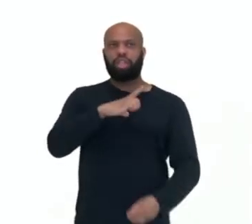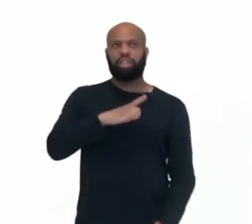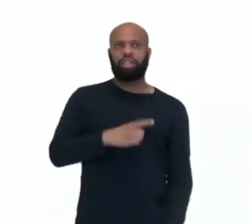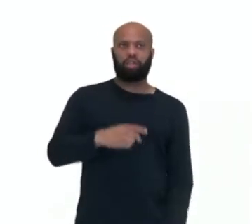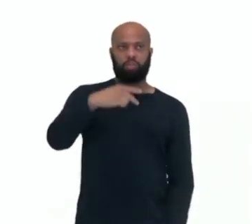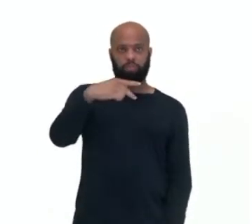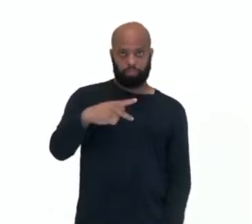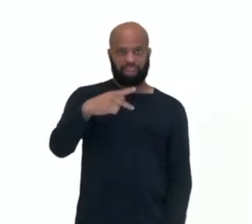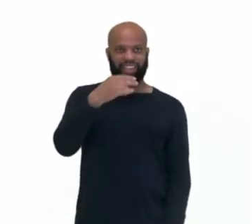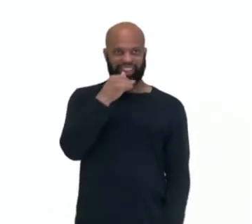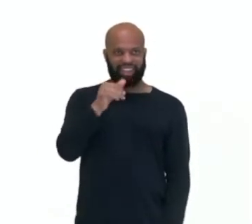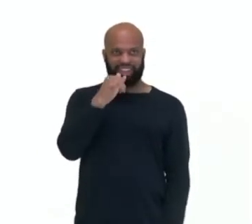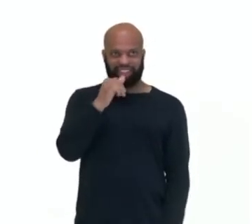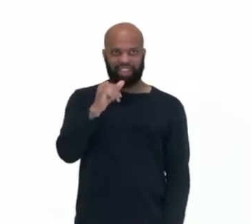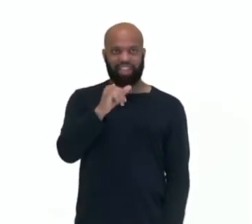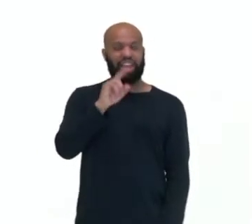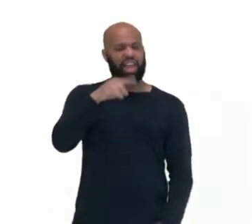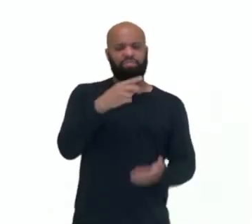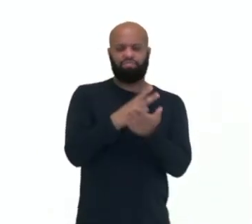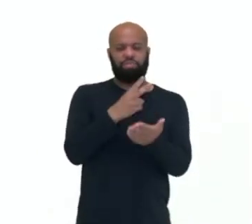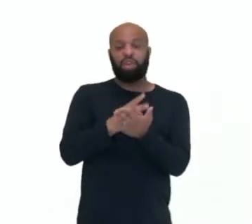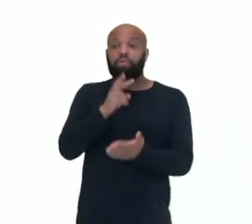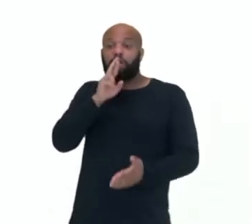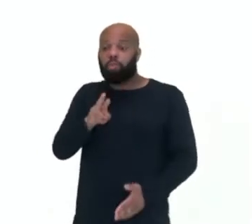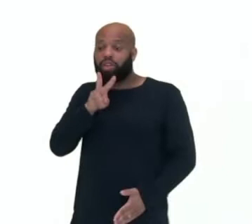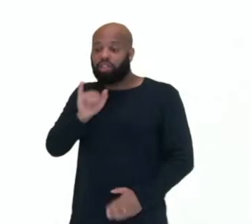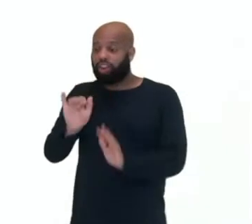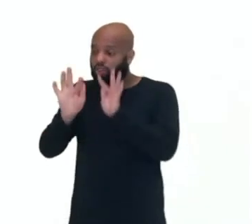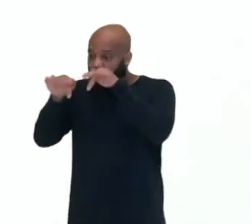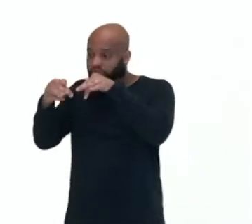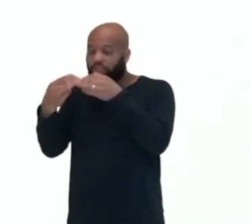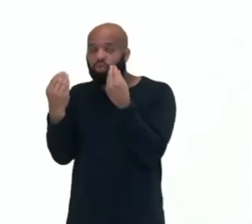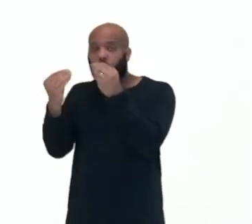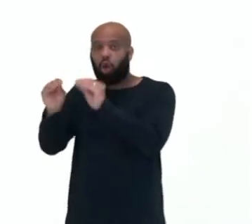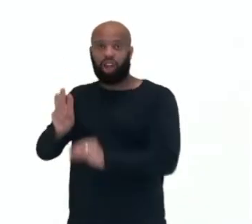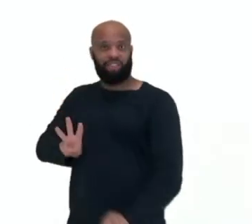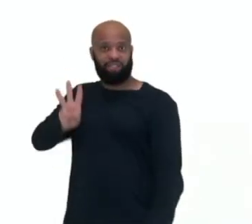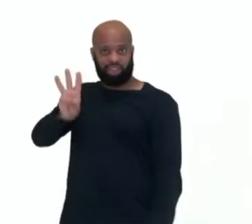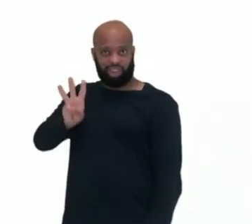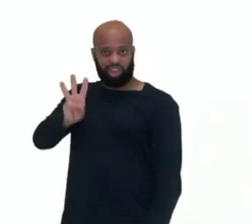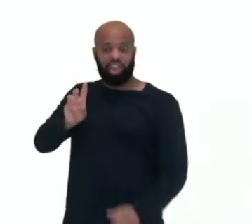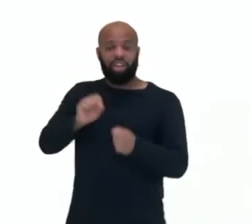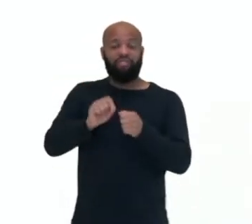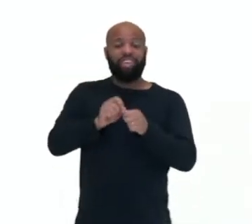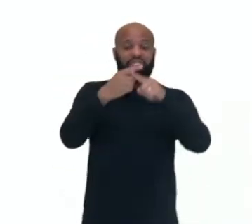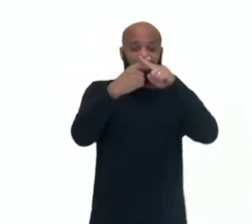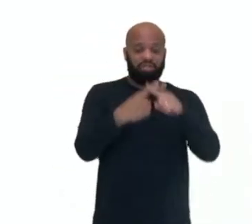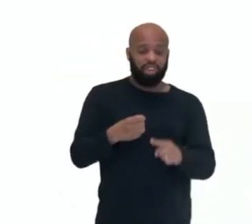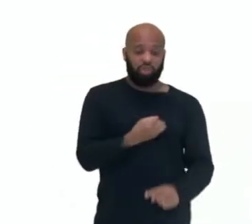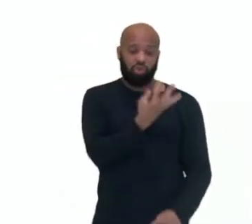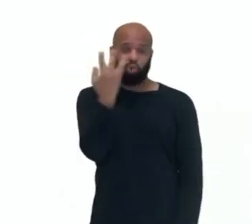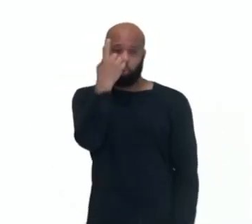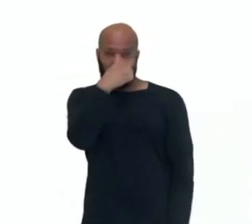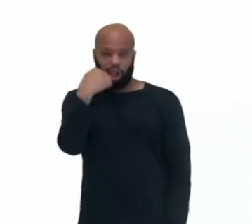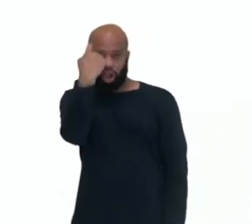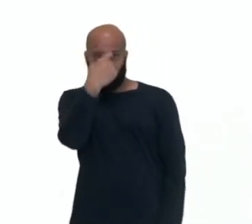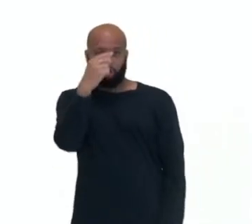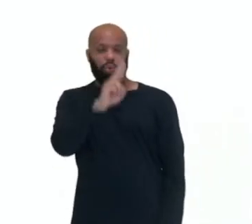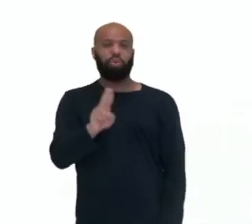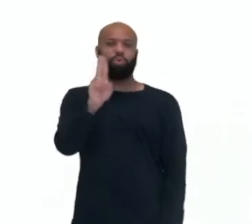potência do equipamento, que é sempre em watts, e multiplicamos pelo número de horas utilizadas